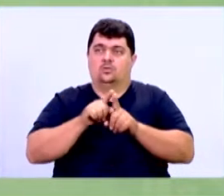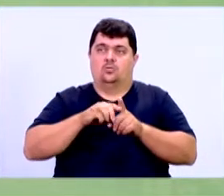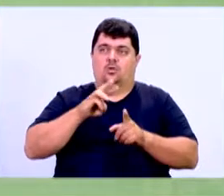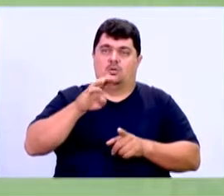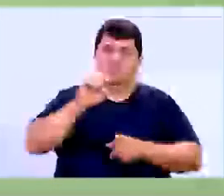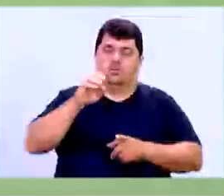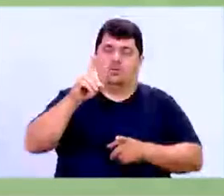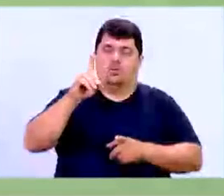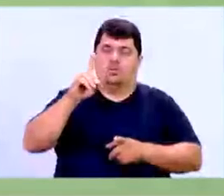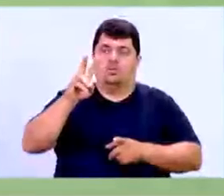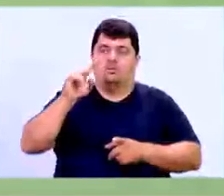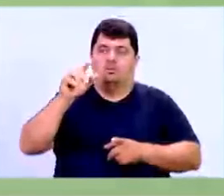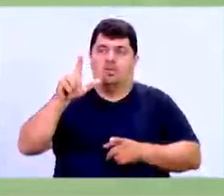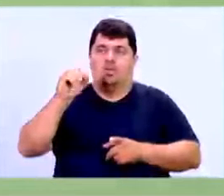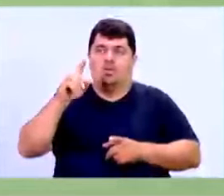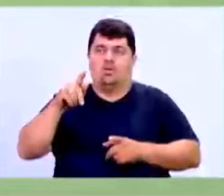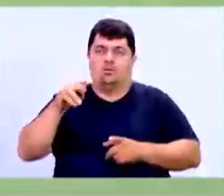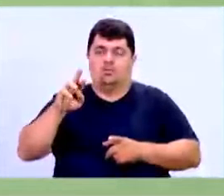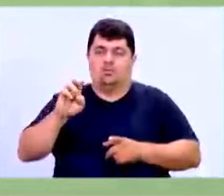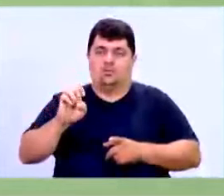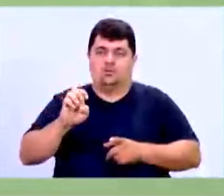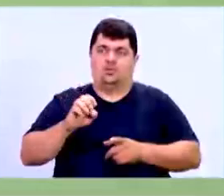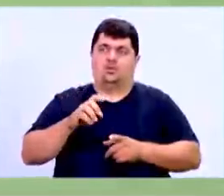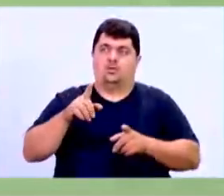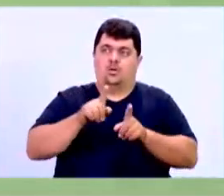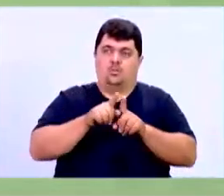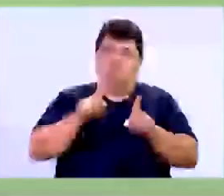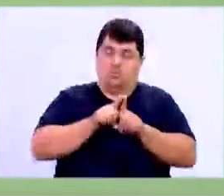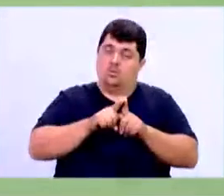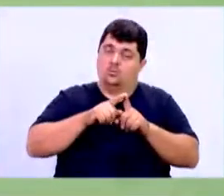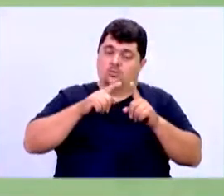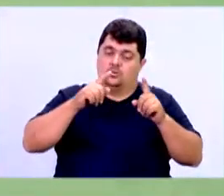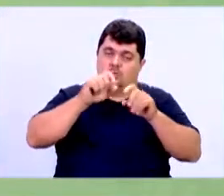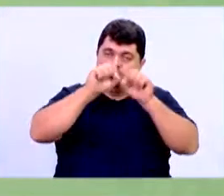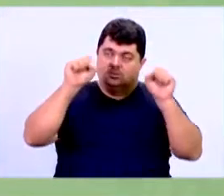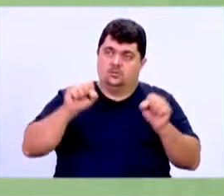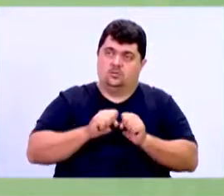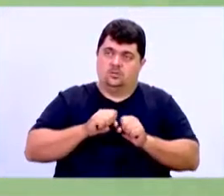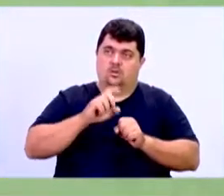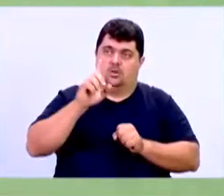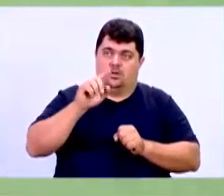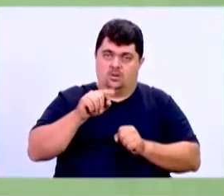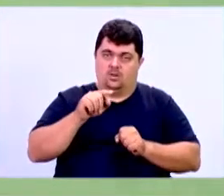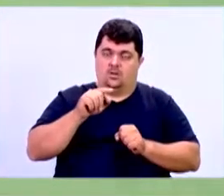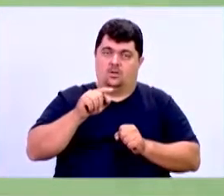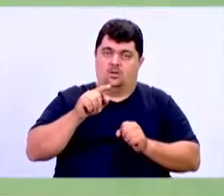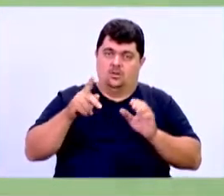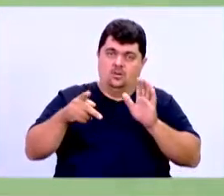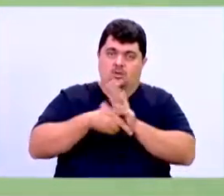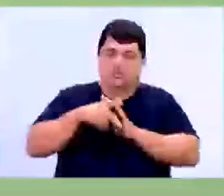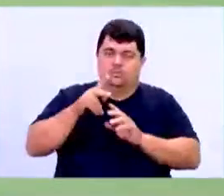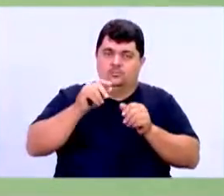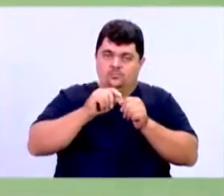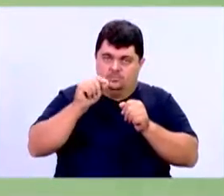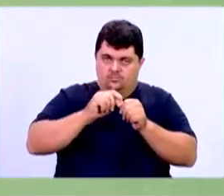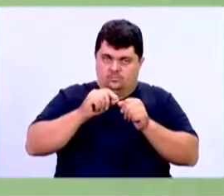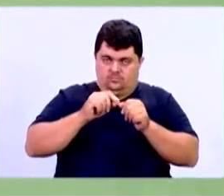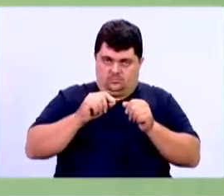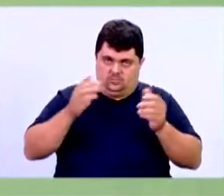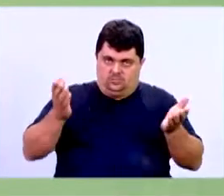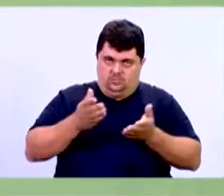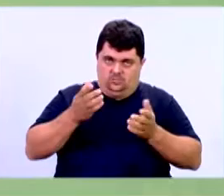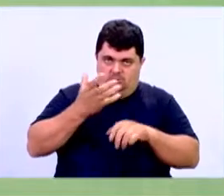trabalha com desenvolvimento de sistemas. Esse especificamente é o que a gente vai exercer na construção